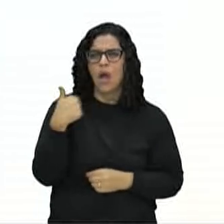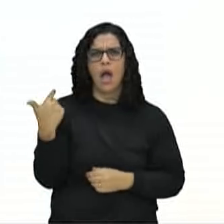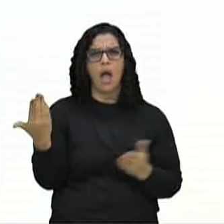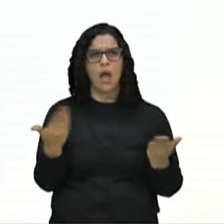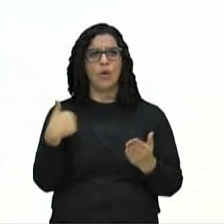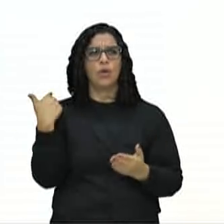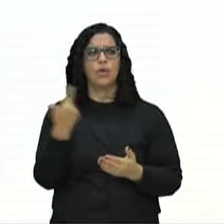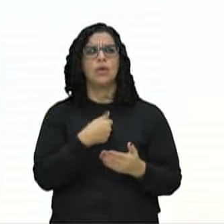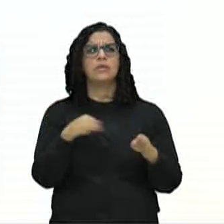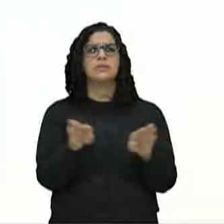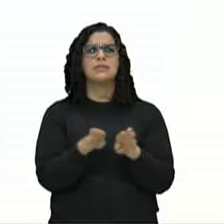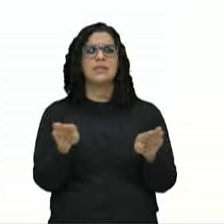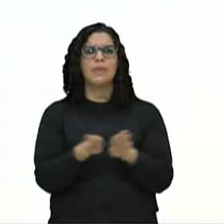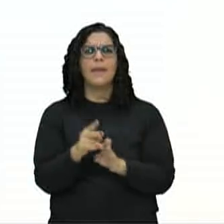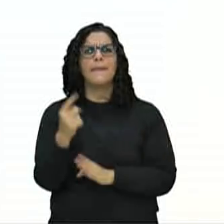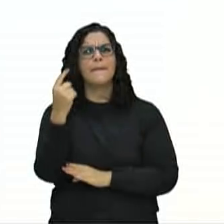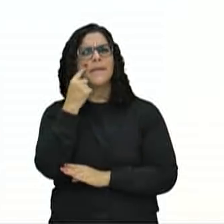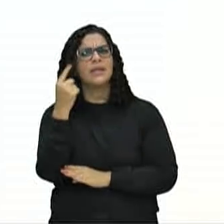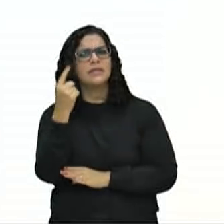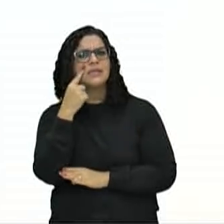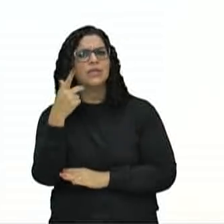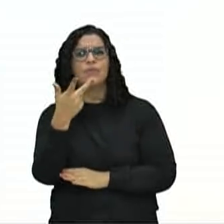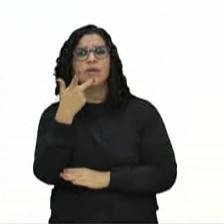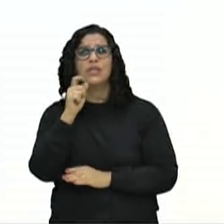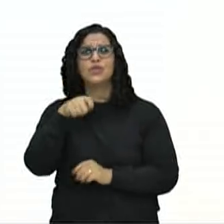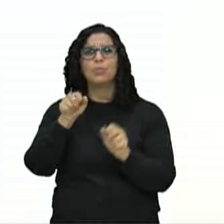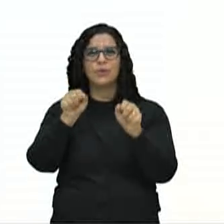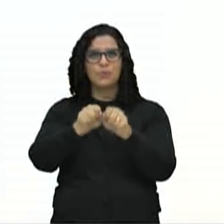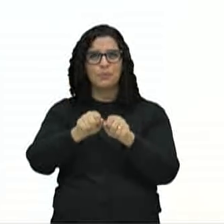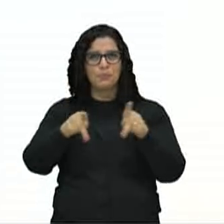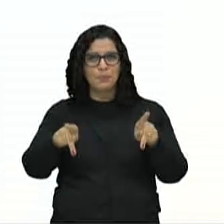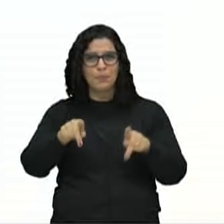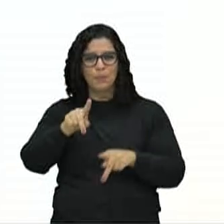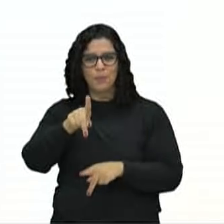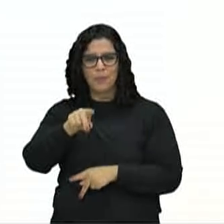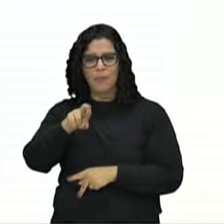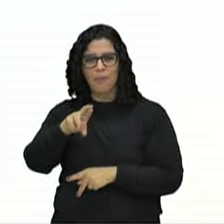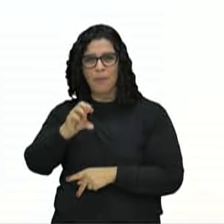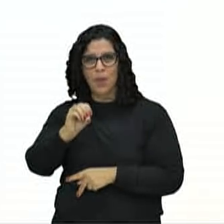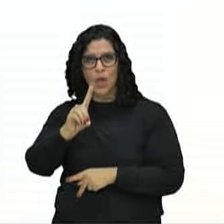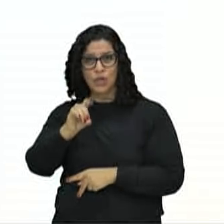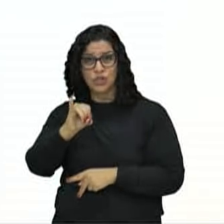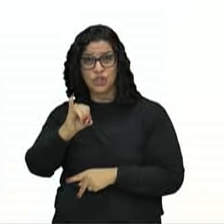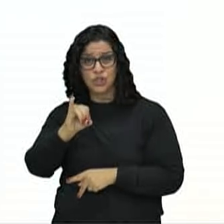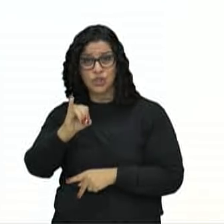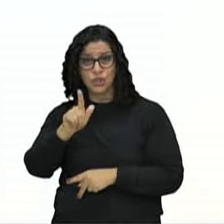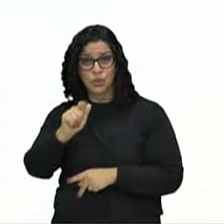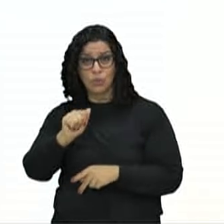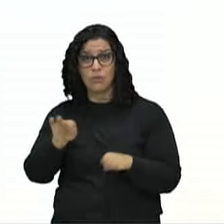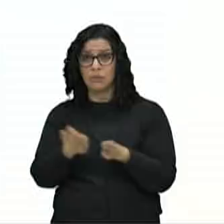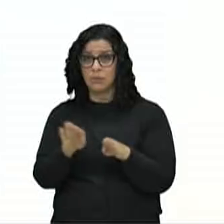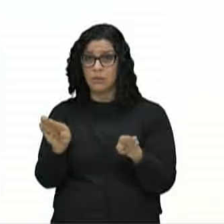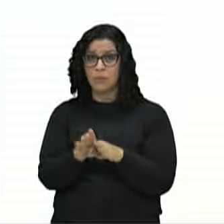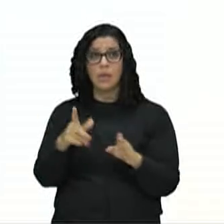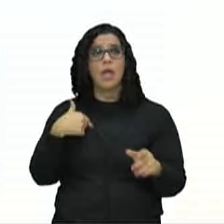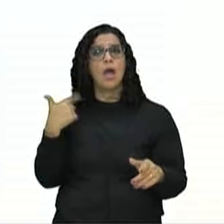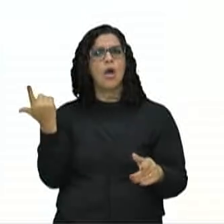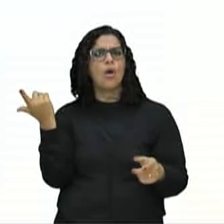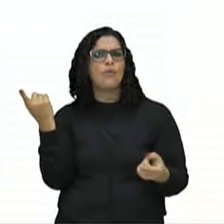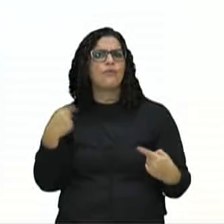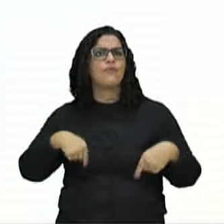projetando a penitência do filho pródigo que está em destaque, tomei a resolução